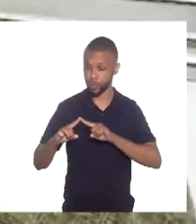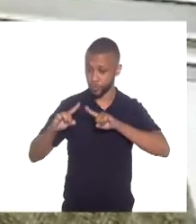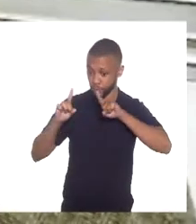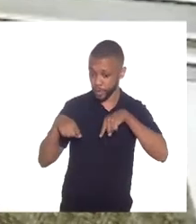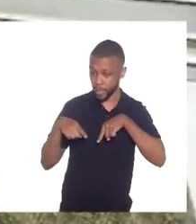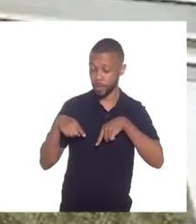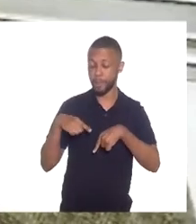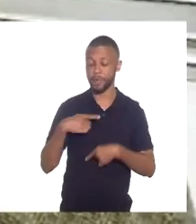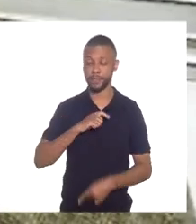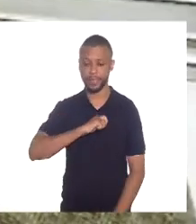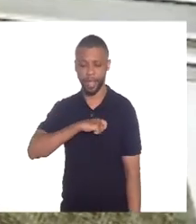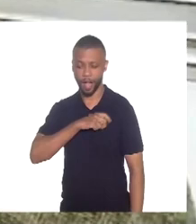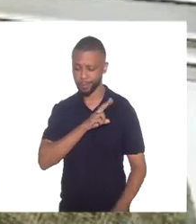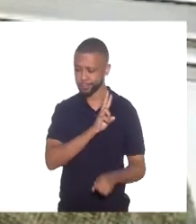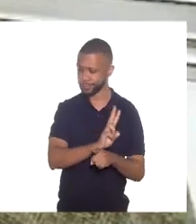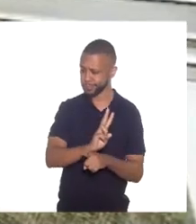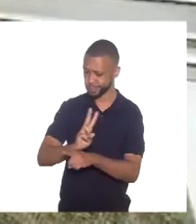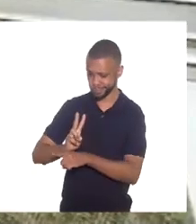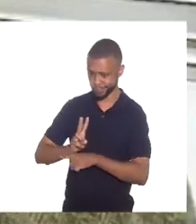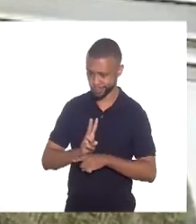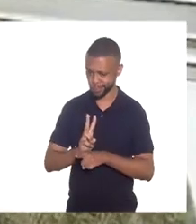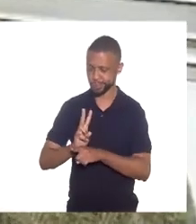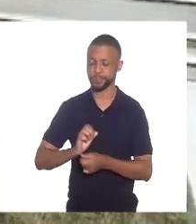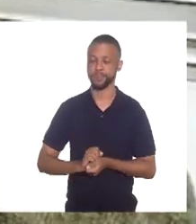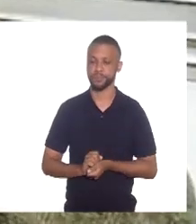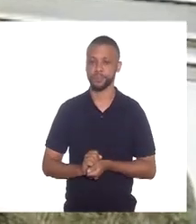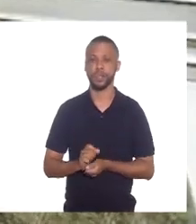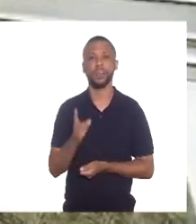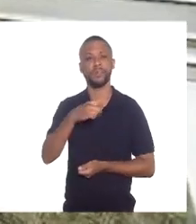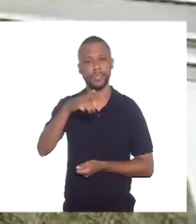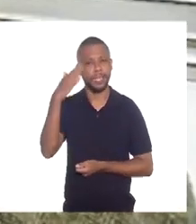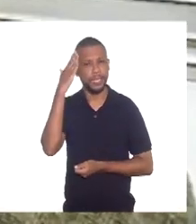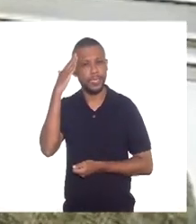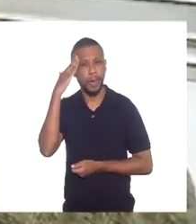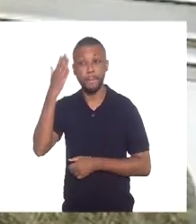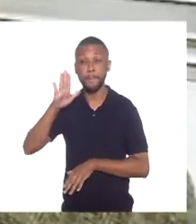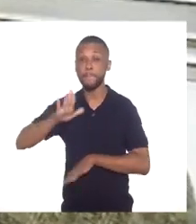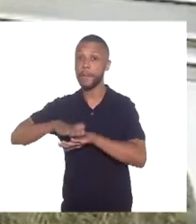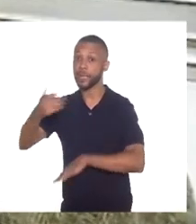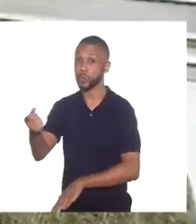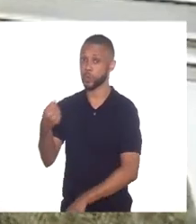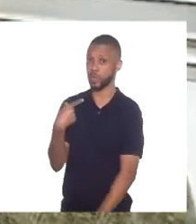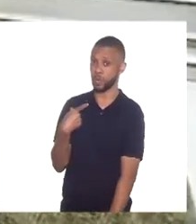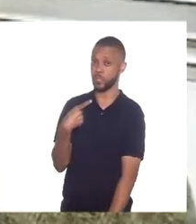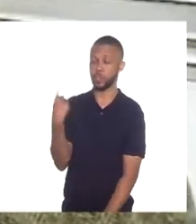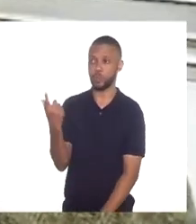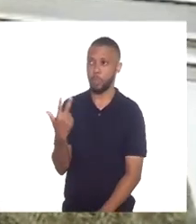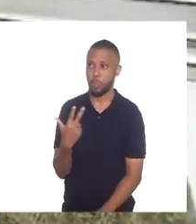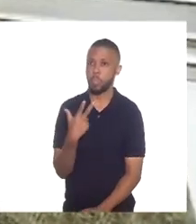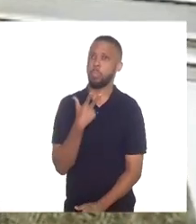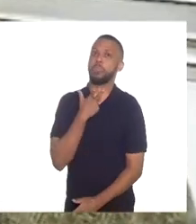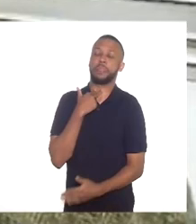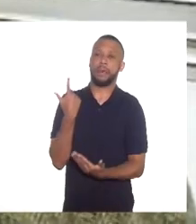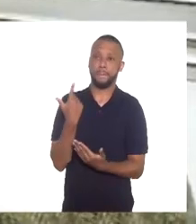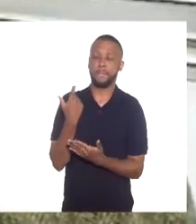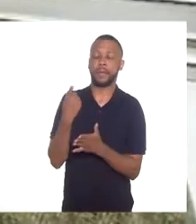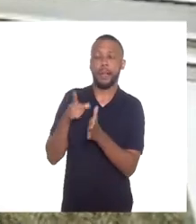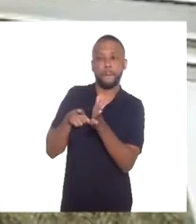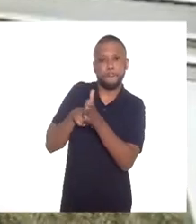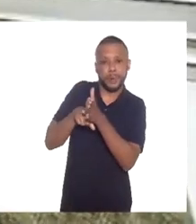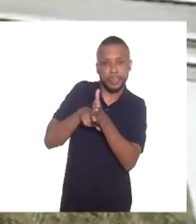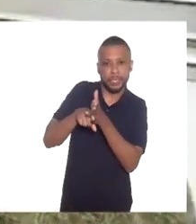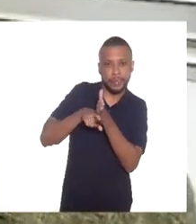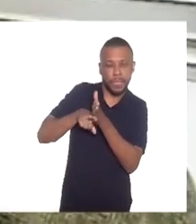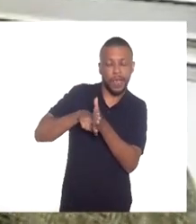Número absolutamente, sabe a Magda, muito mais do que eu, e isso não dá nem para coçar em termos de auditar